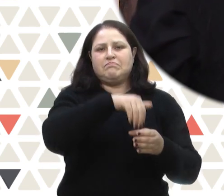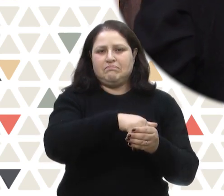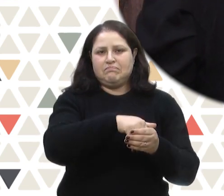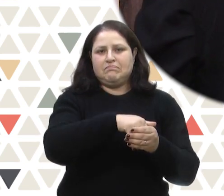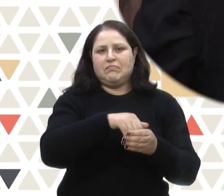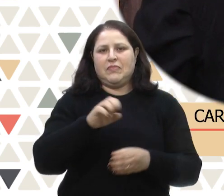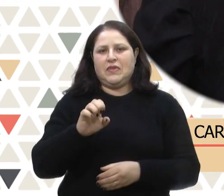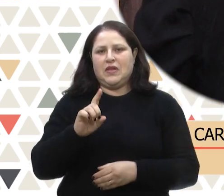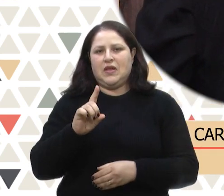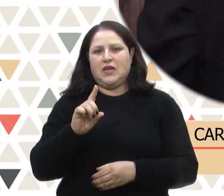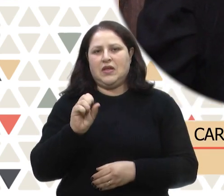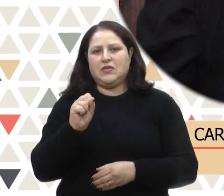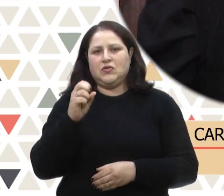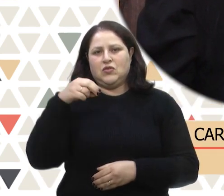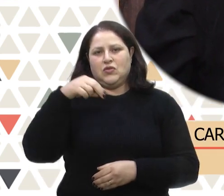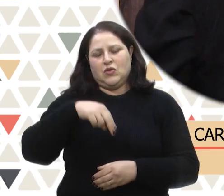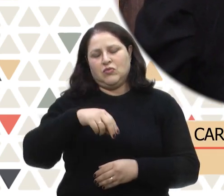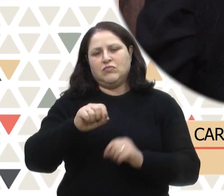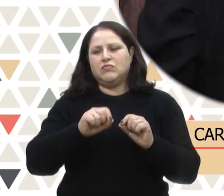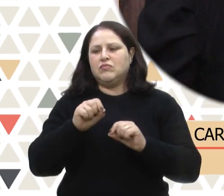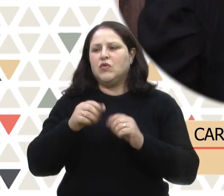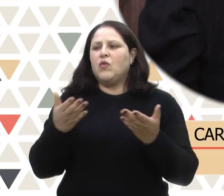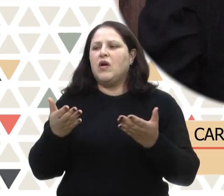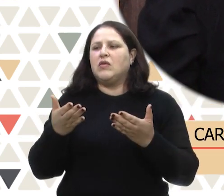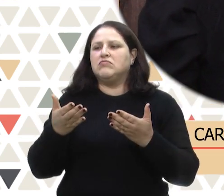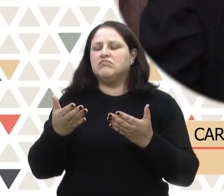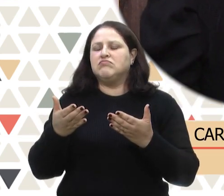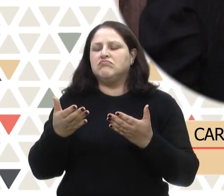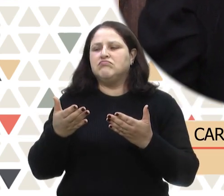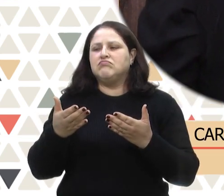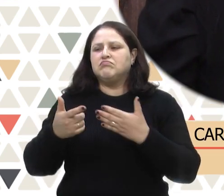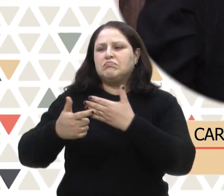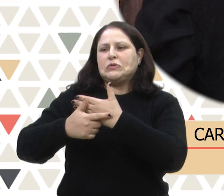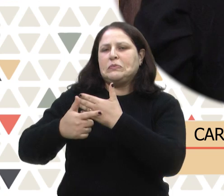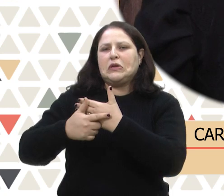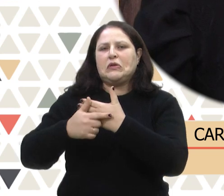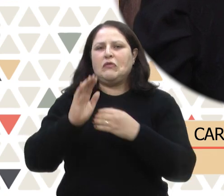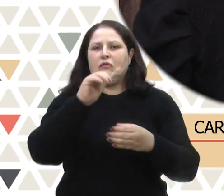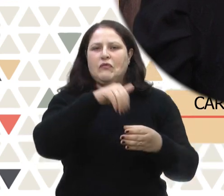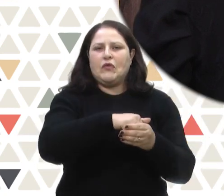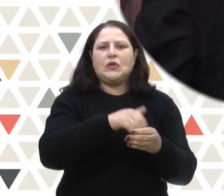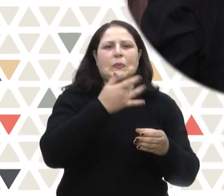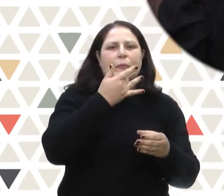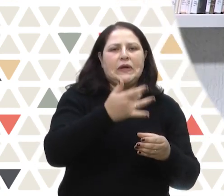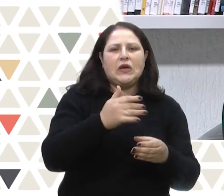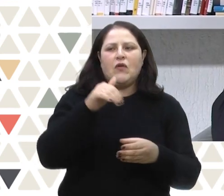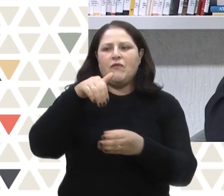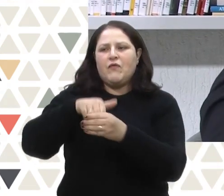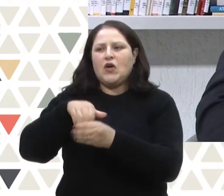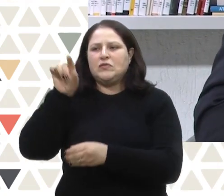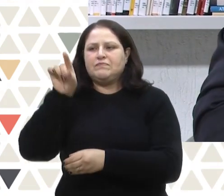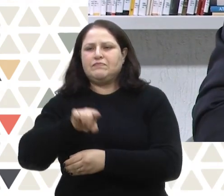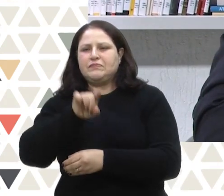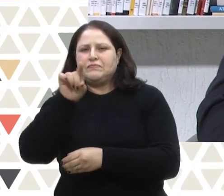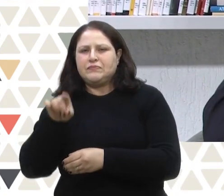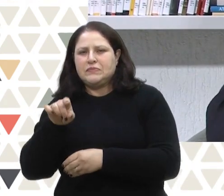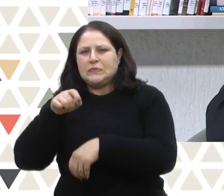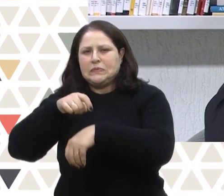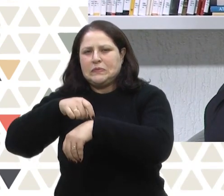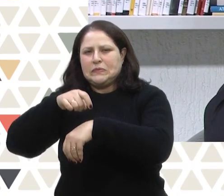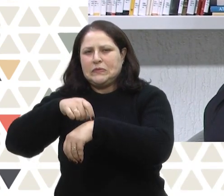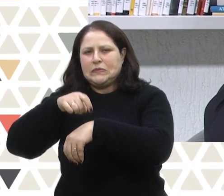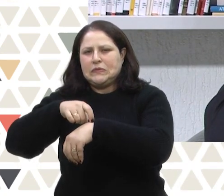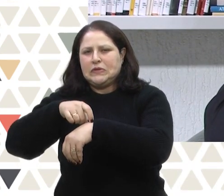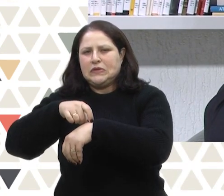Edson, afinal, qual é a função dos votos brancos e nulos nas eleições? Bom, essa é uma